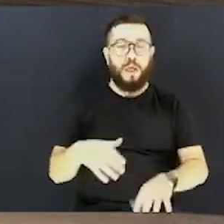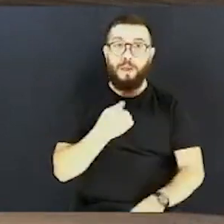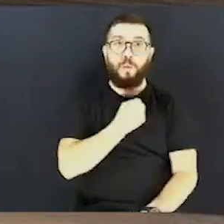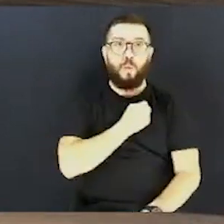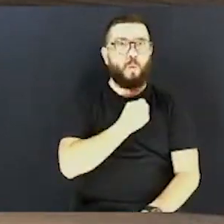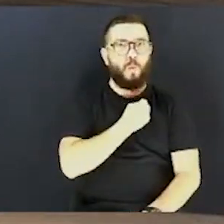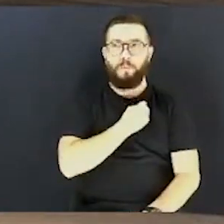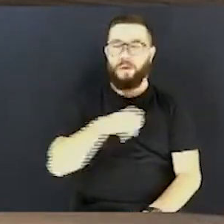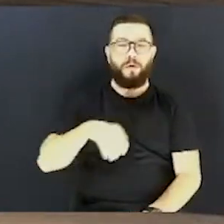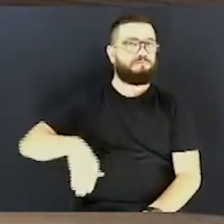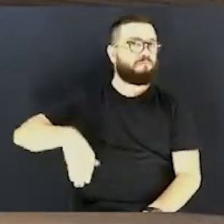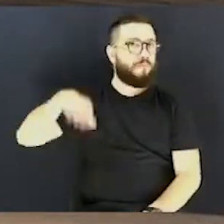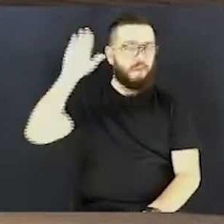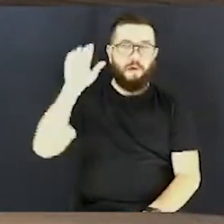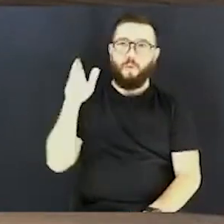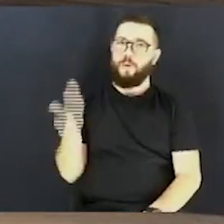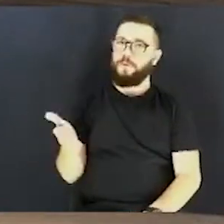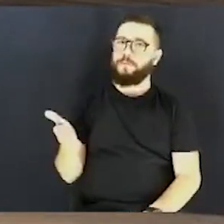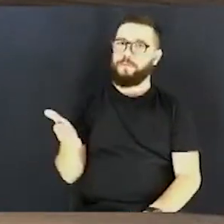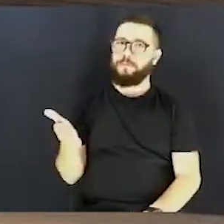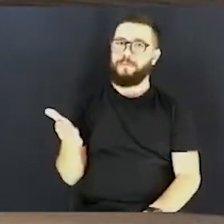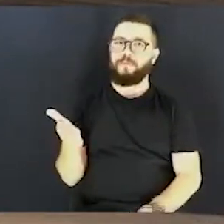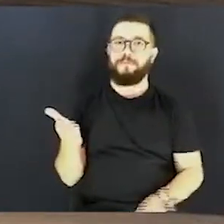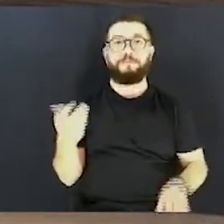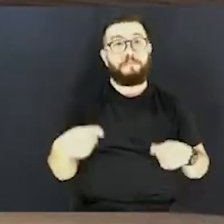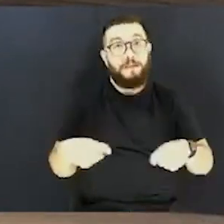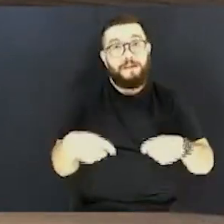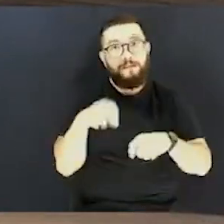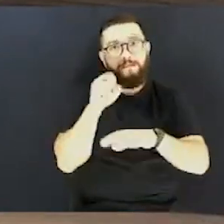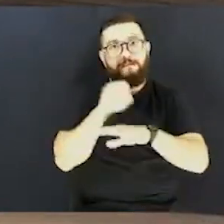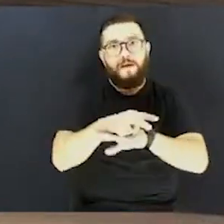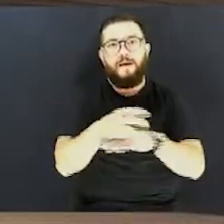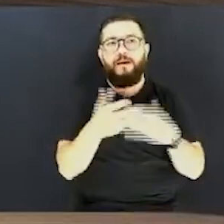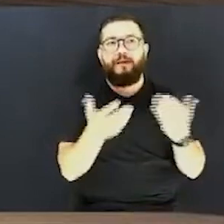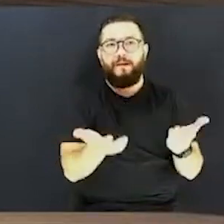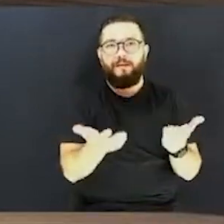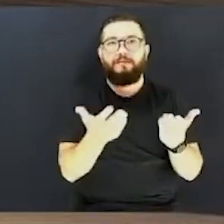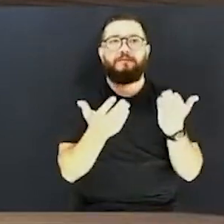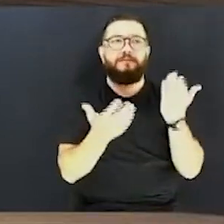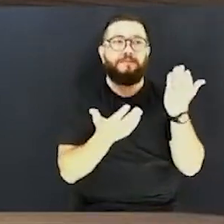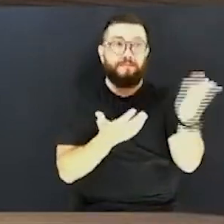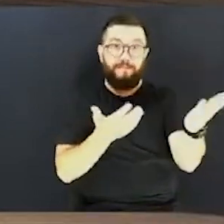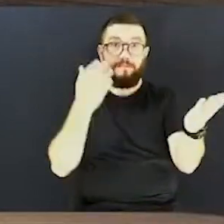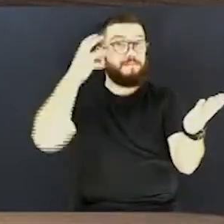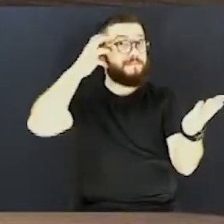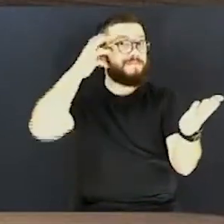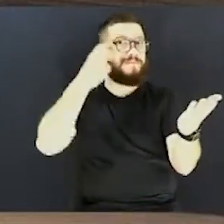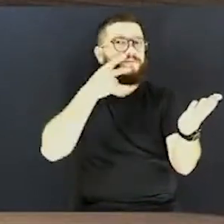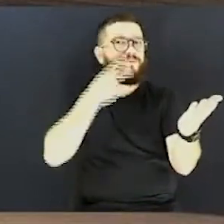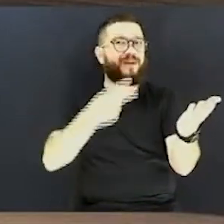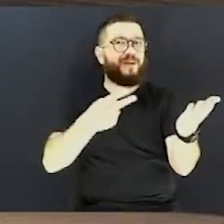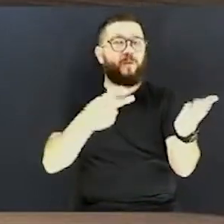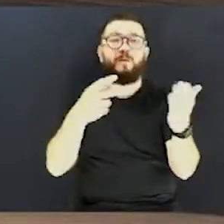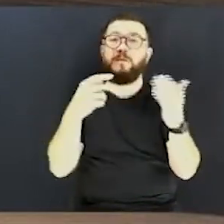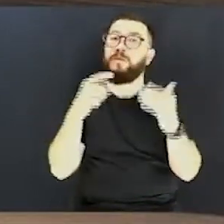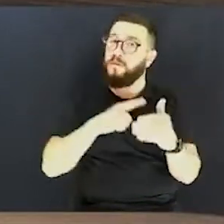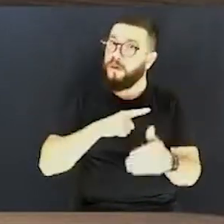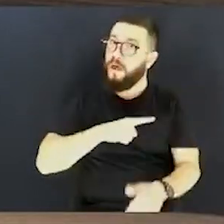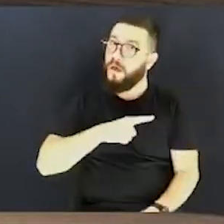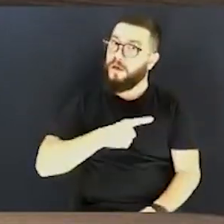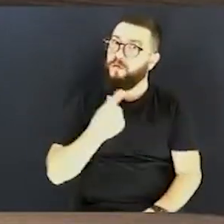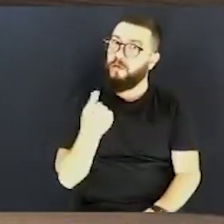em creche. Então, como bem foi falado também pelo nosso vereador Dalton Borba, recurso tem, né? Então, mesmo